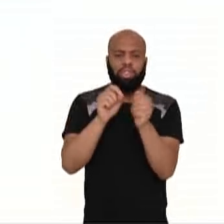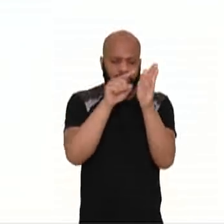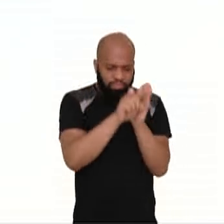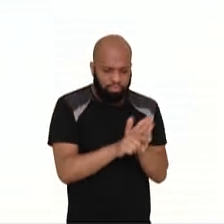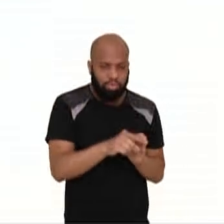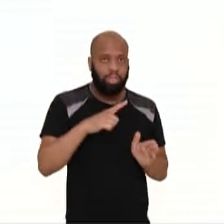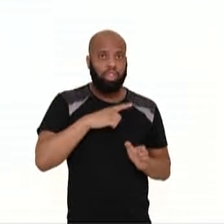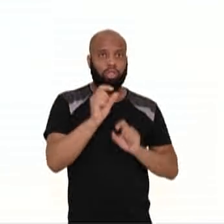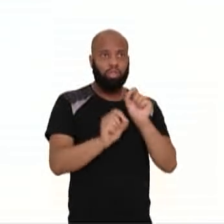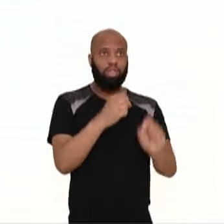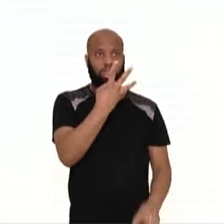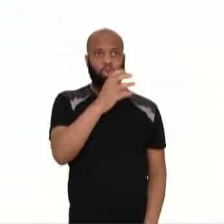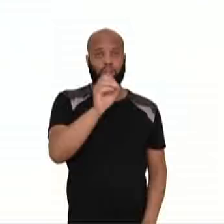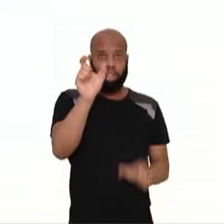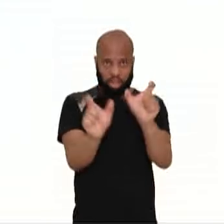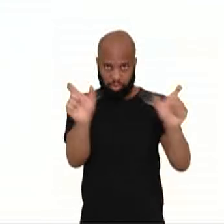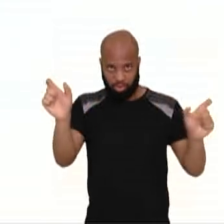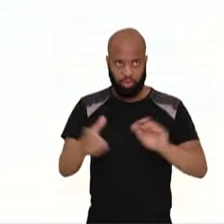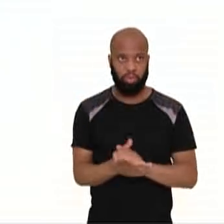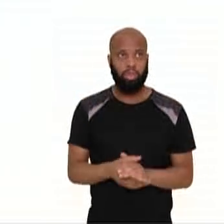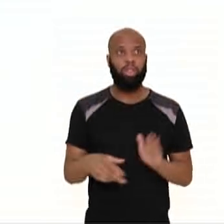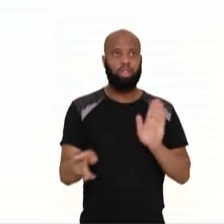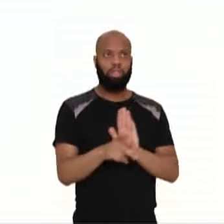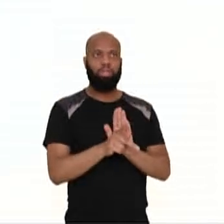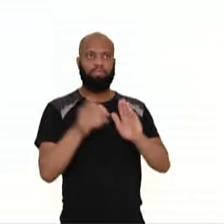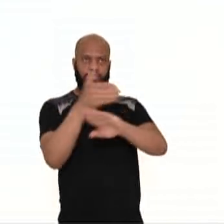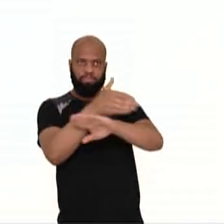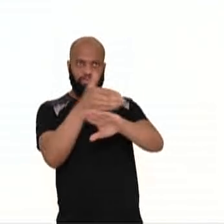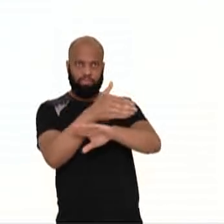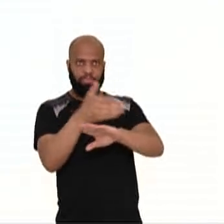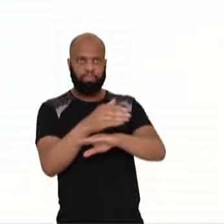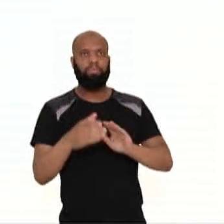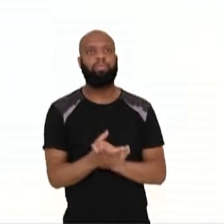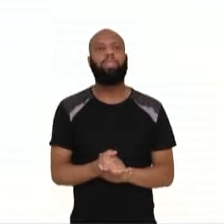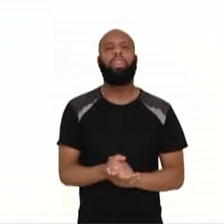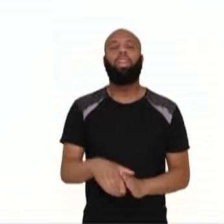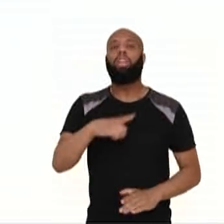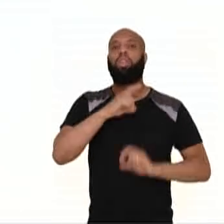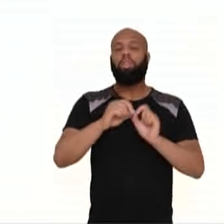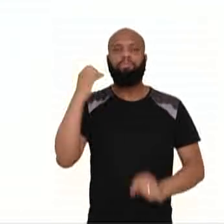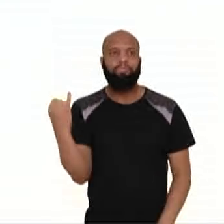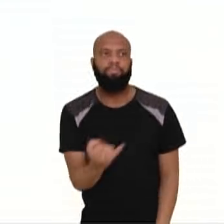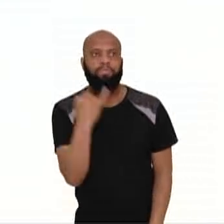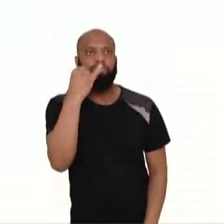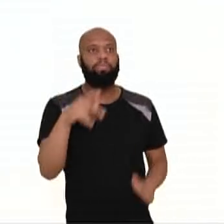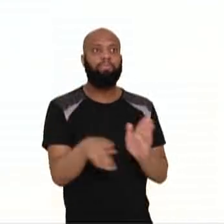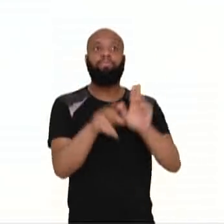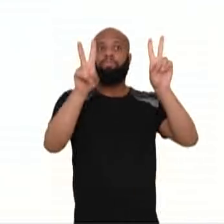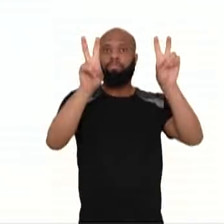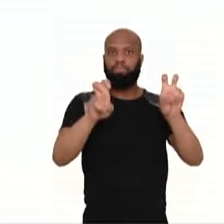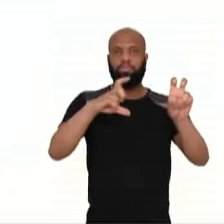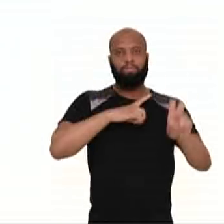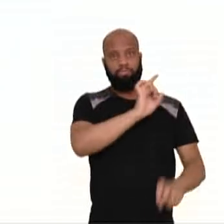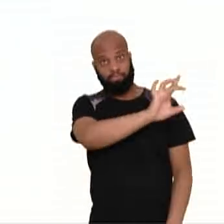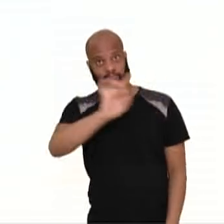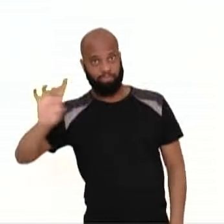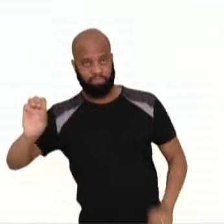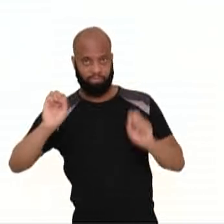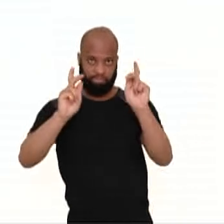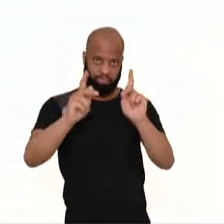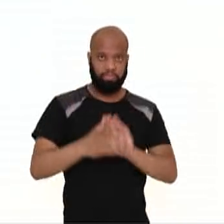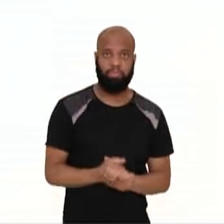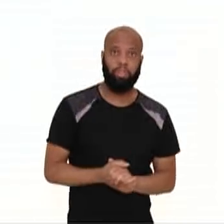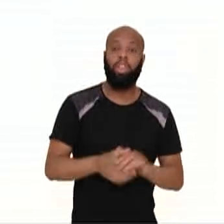com 40 pessoas que participaram dessas palestras sobre a importância do tema tratado em cada uma,